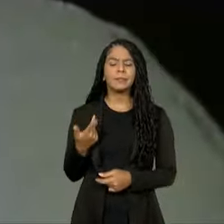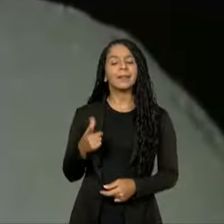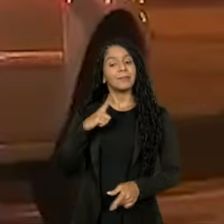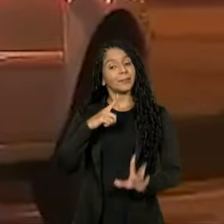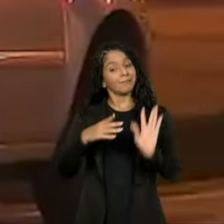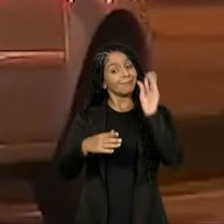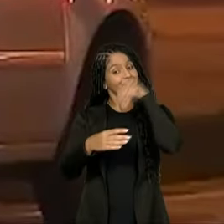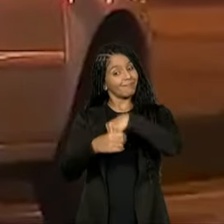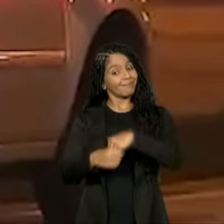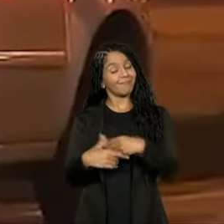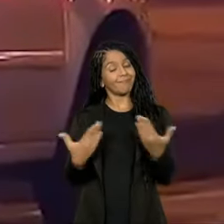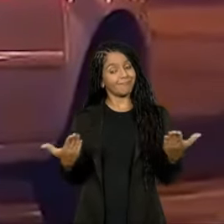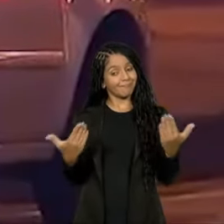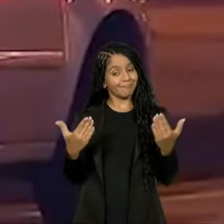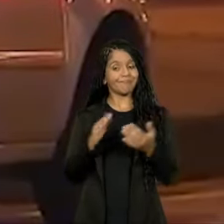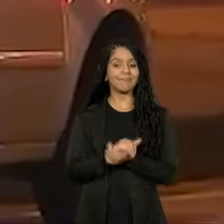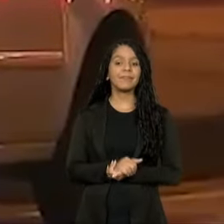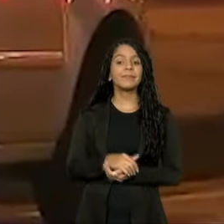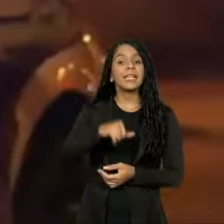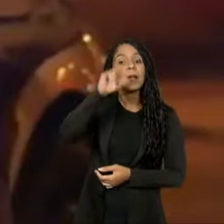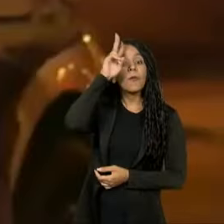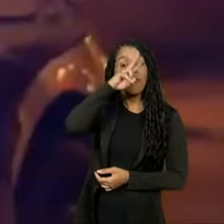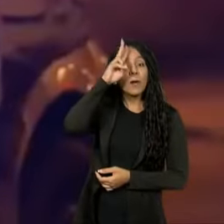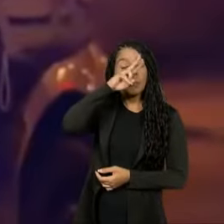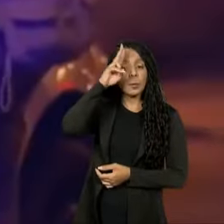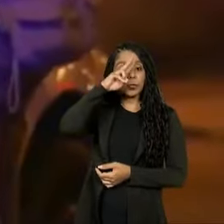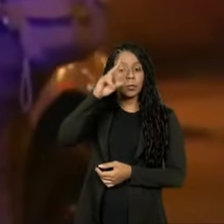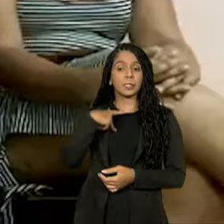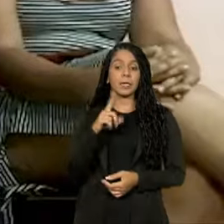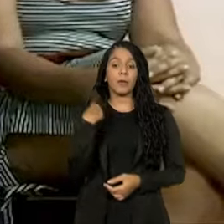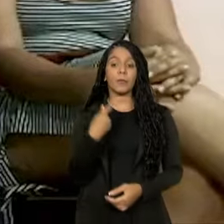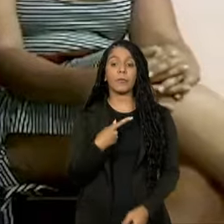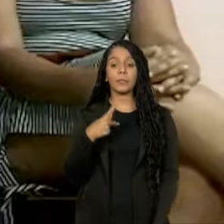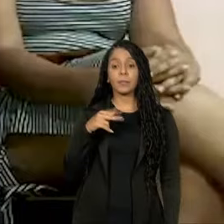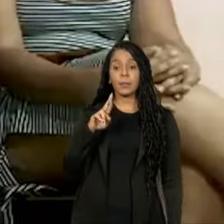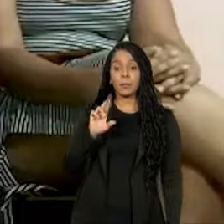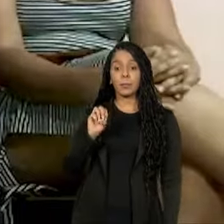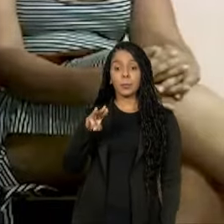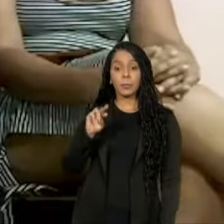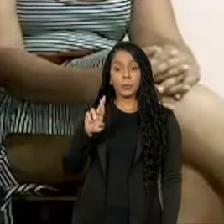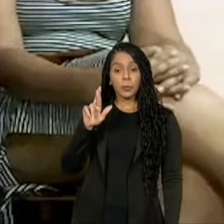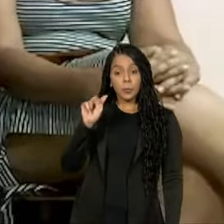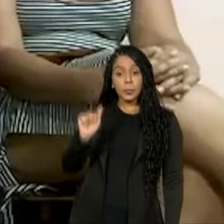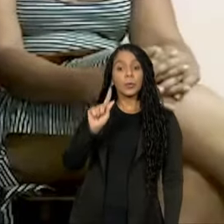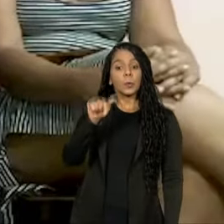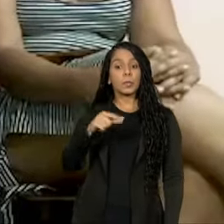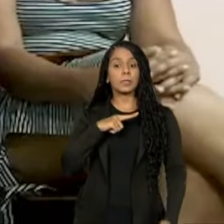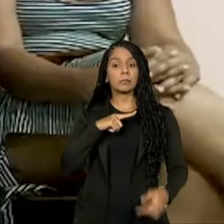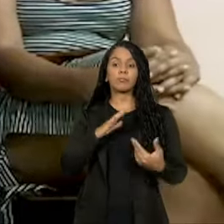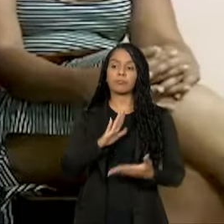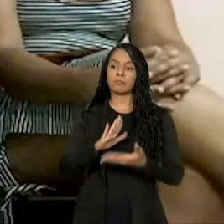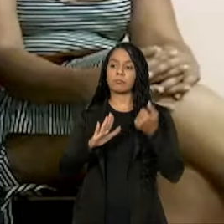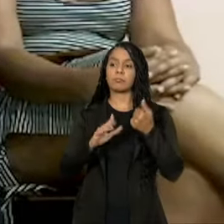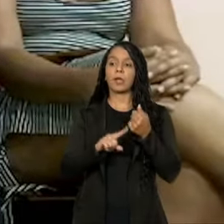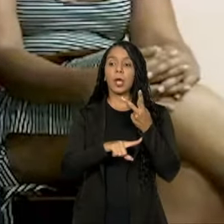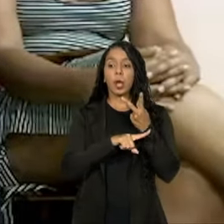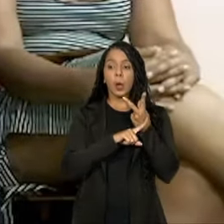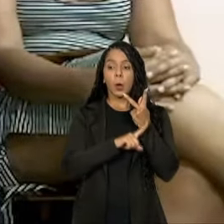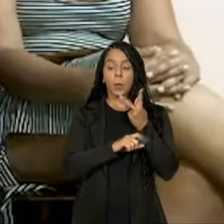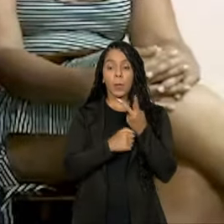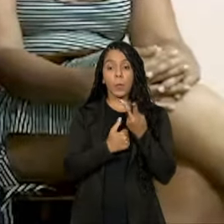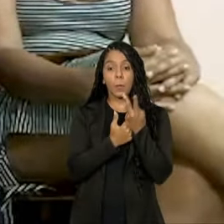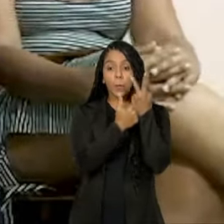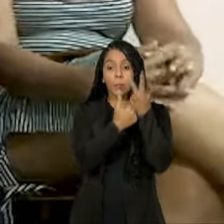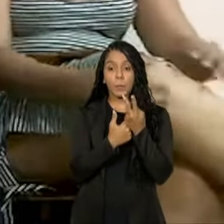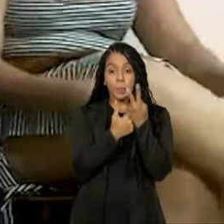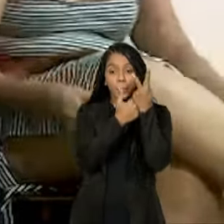lá. Vamos lembrar que as promotoras que fizeram um bom trabalho saíram do caso dizendo que tinha interferência. Nós tivemos esse episódio